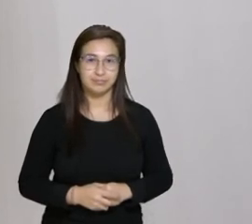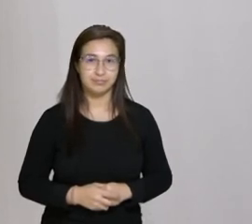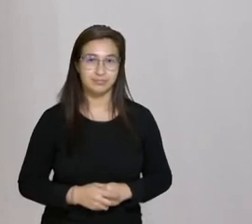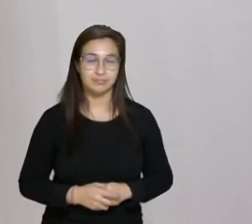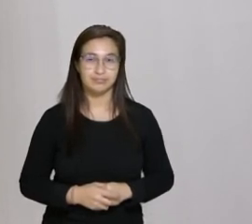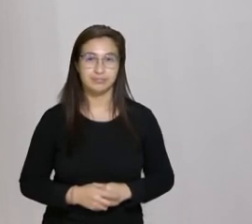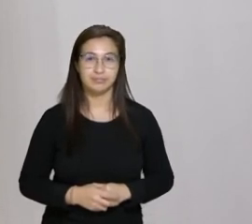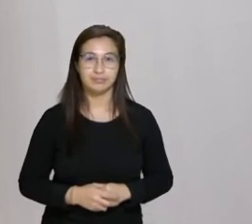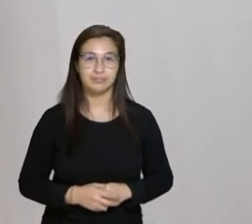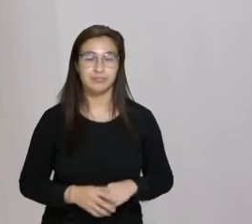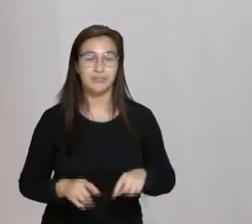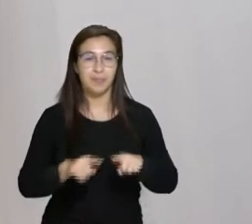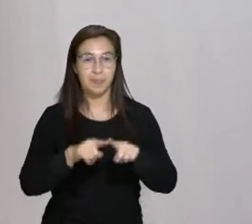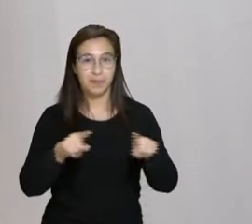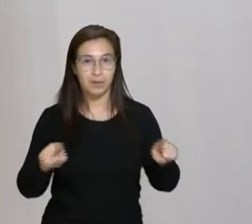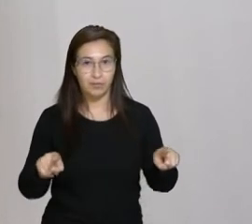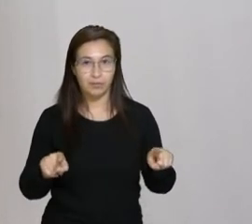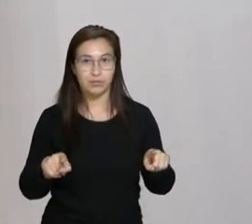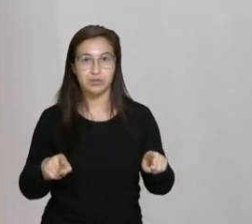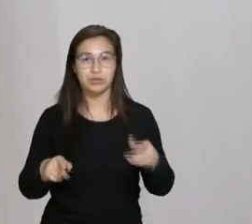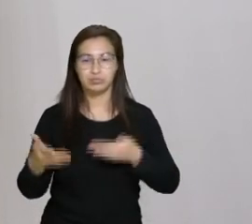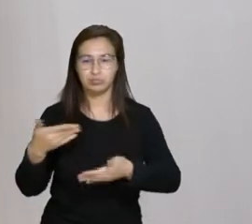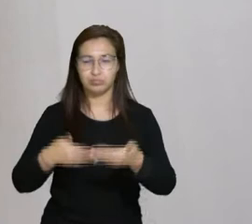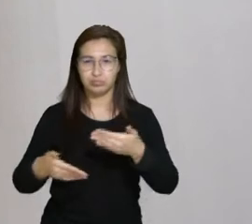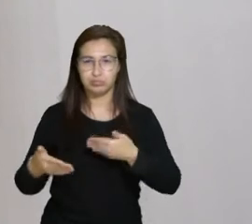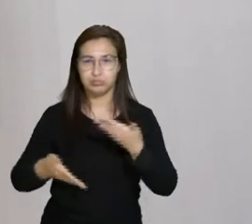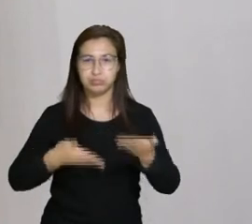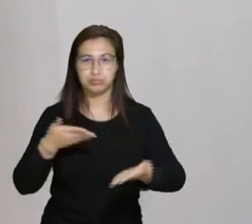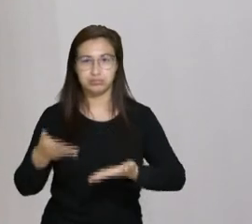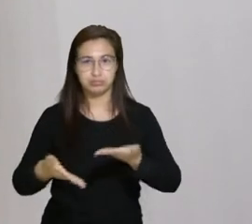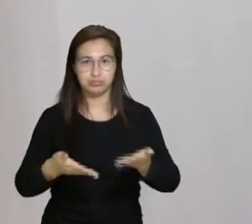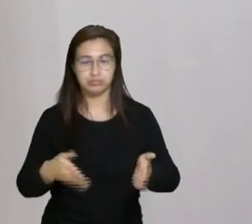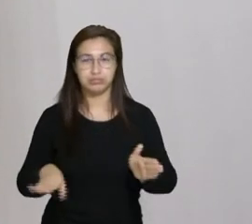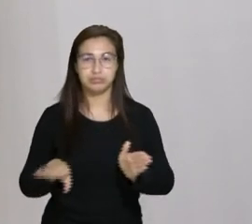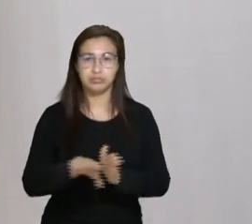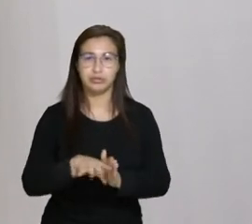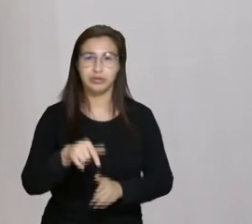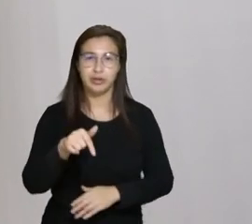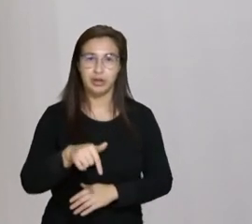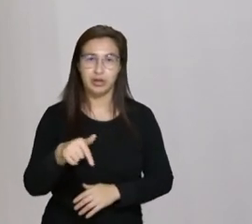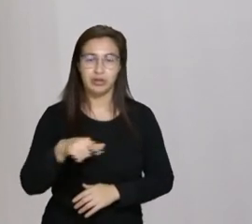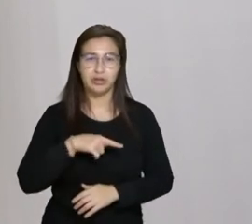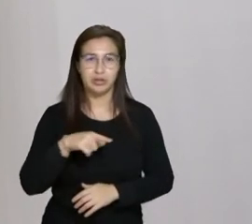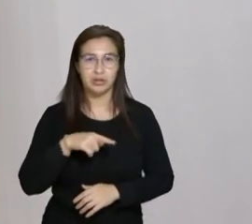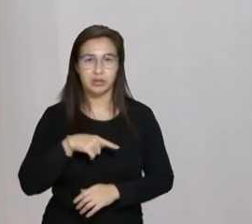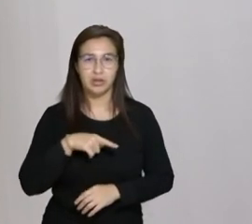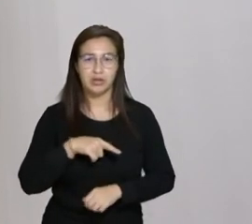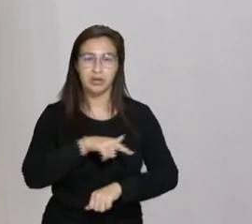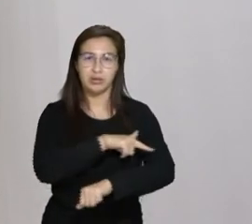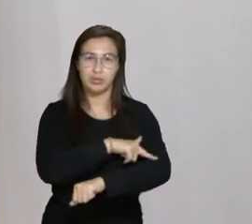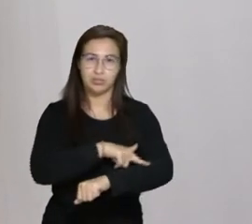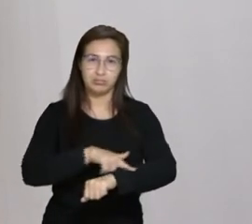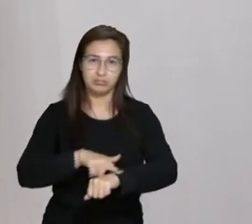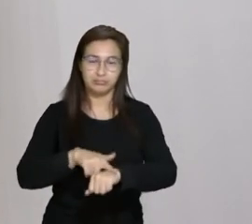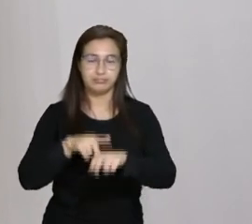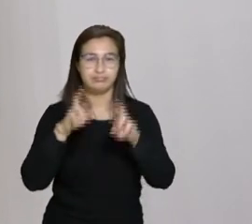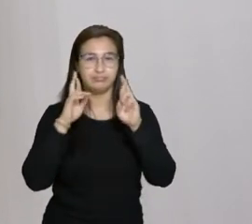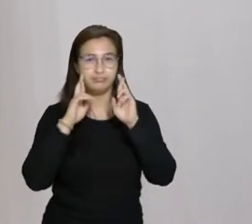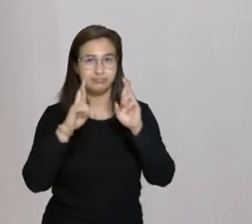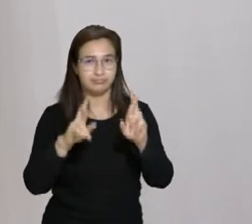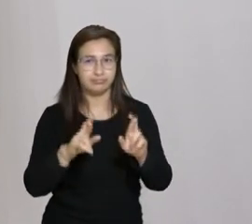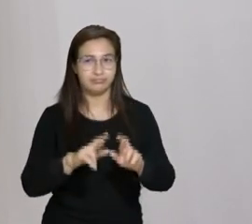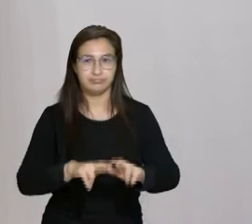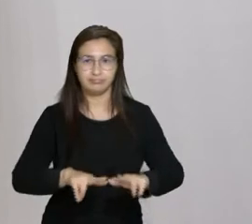Água Boa atendimento aos funcionários quando aqui cheguei e a educação respeito enfim